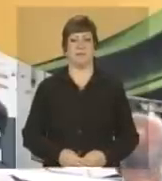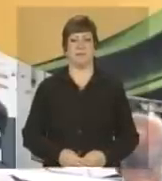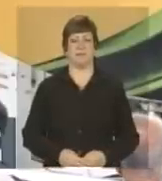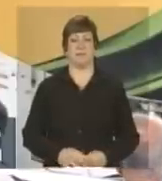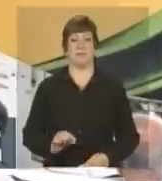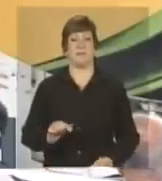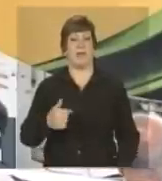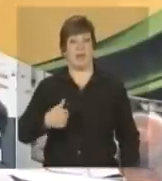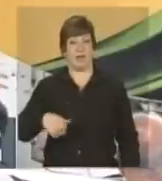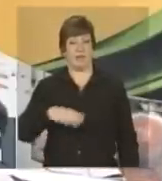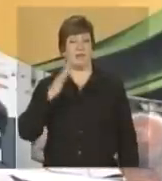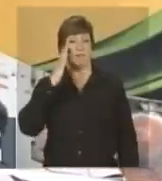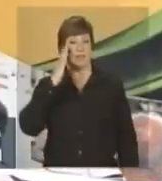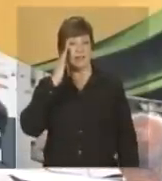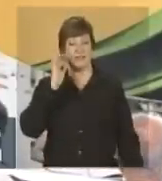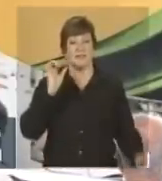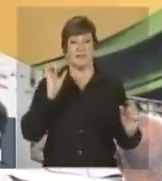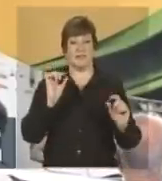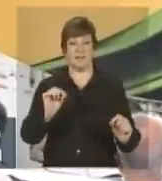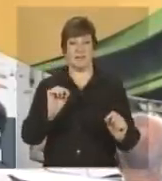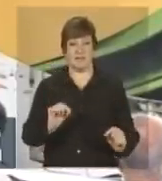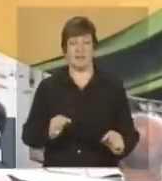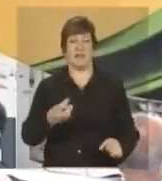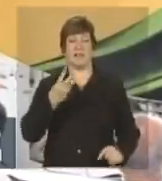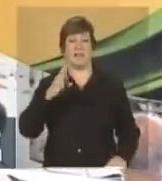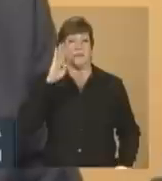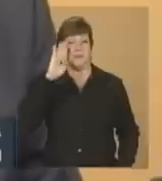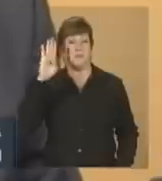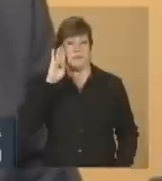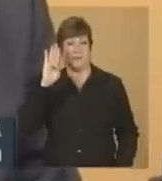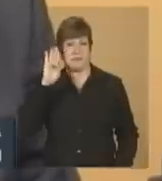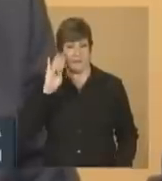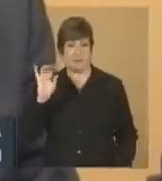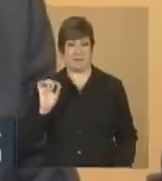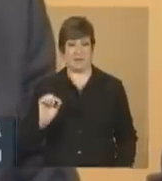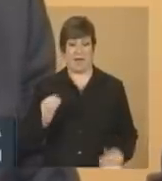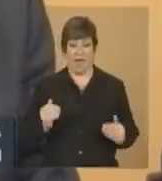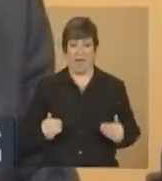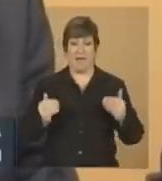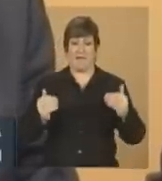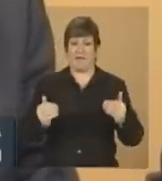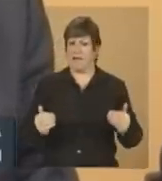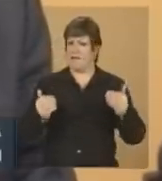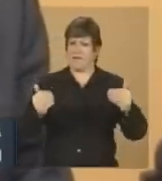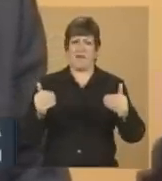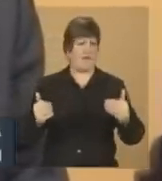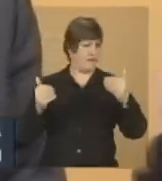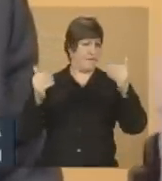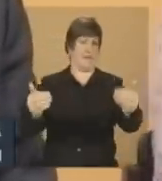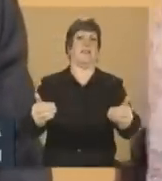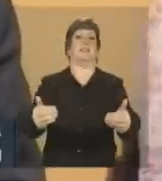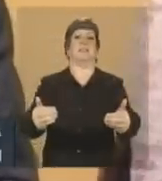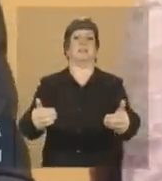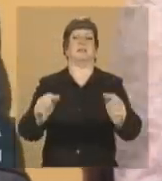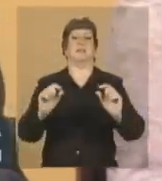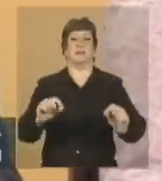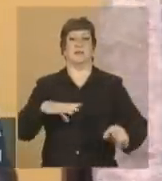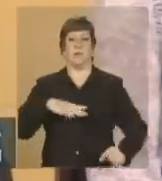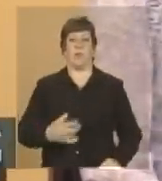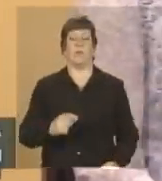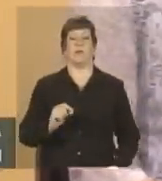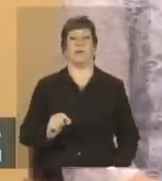É sabido aquele lema, são sábias aquelas 3 prioridades, presidenta? Avançar, avançar e avançar. E, na nossa